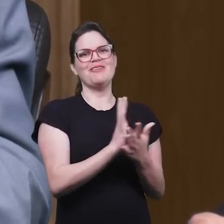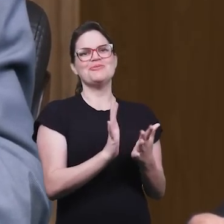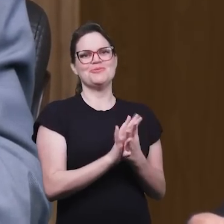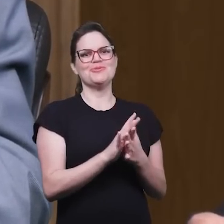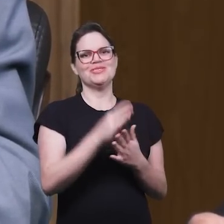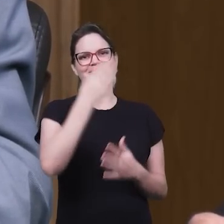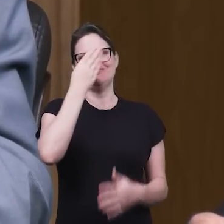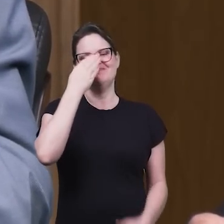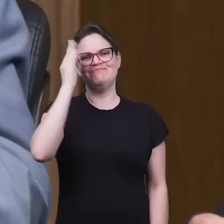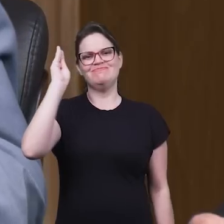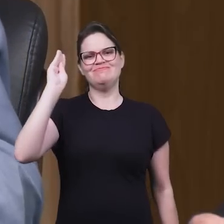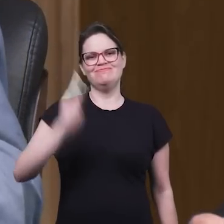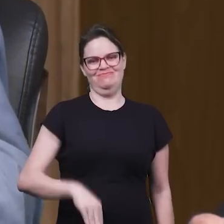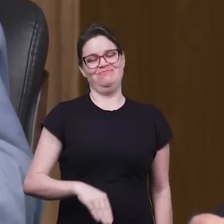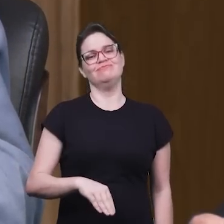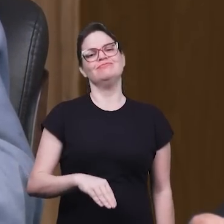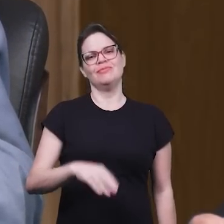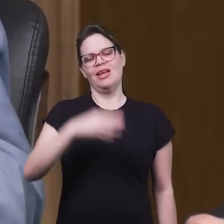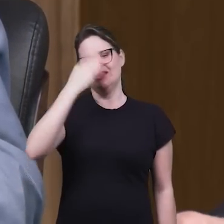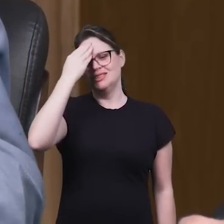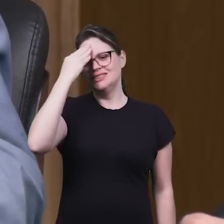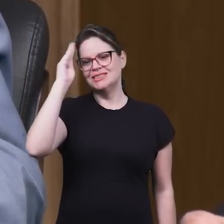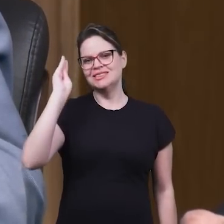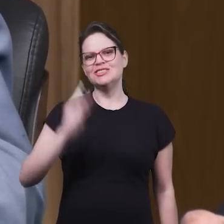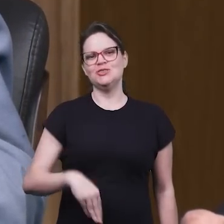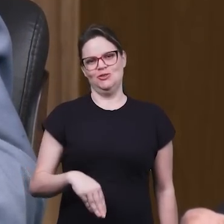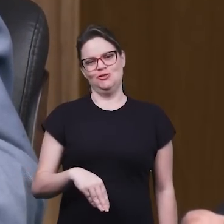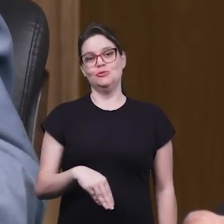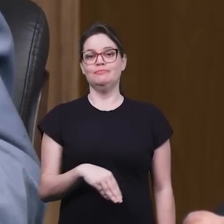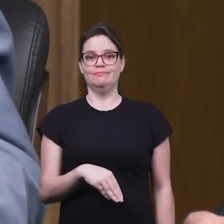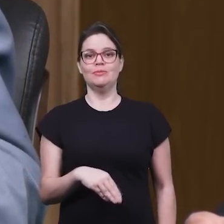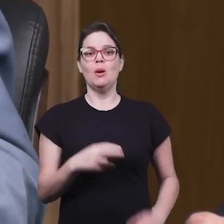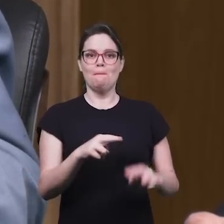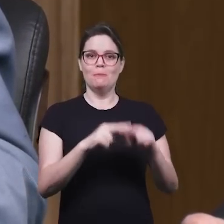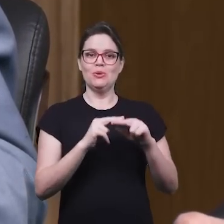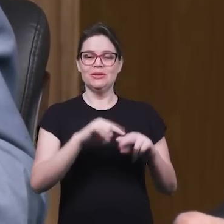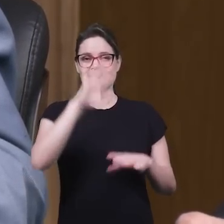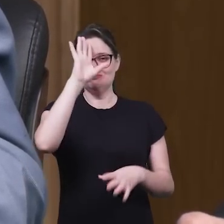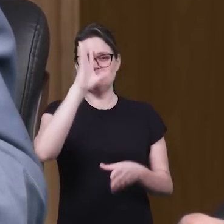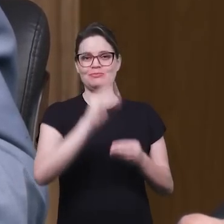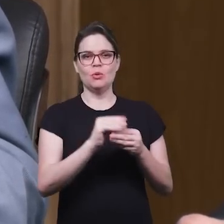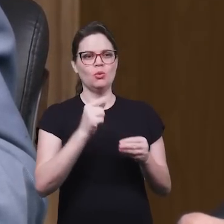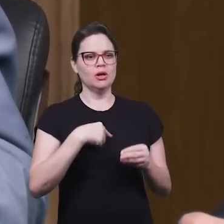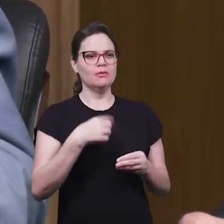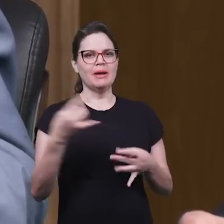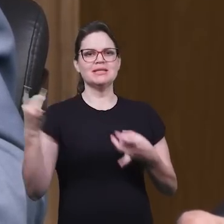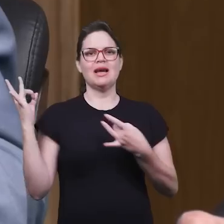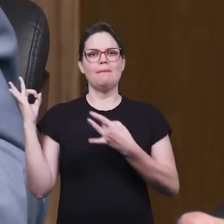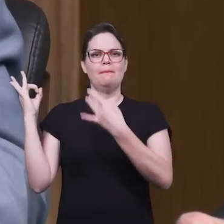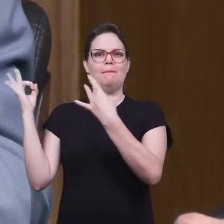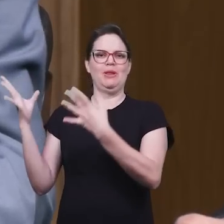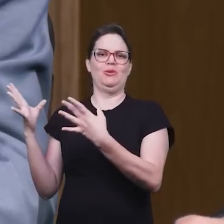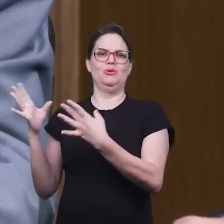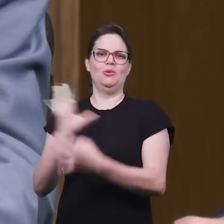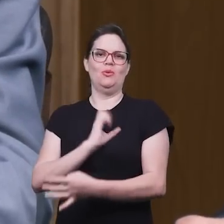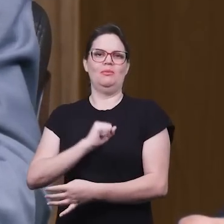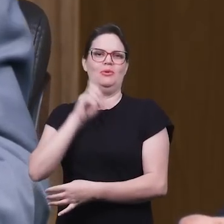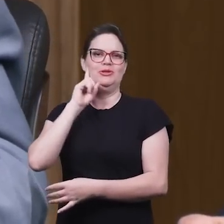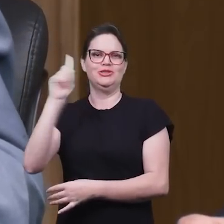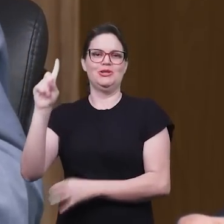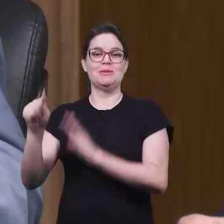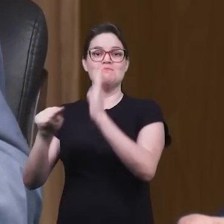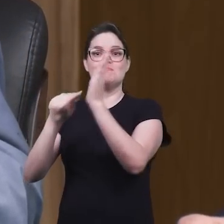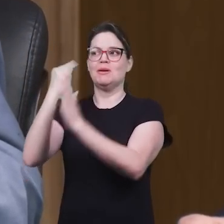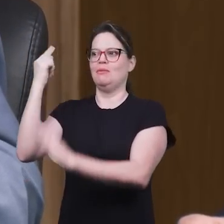trás. Mas deixasse o primeiro amor. As pessoas pensam e imaginam que talvez o primeiro amor foi